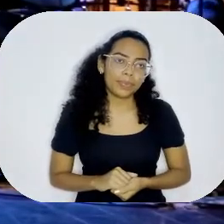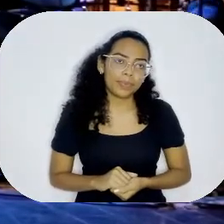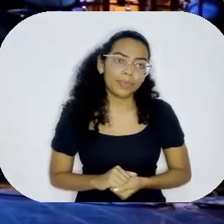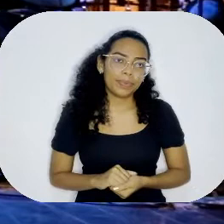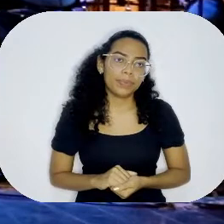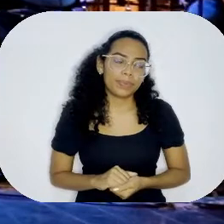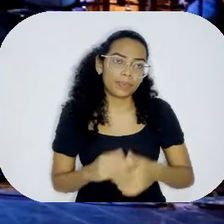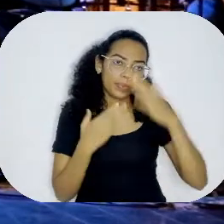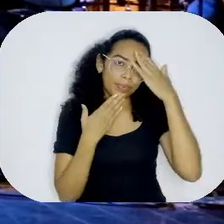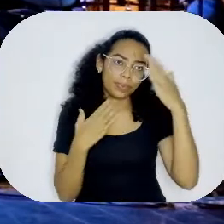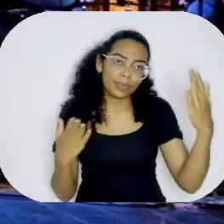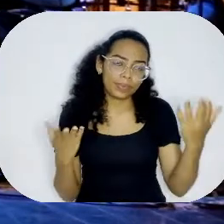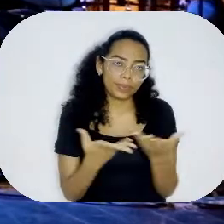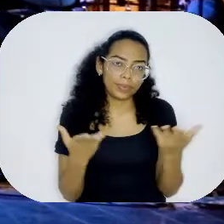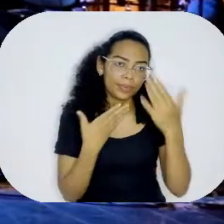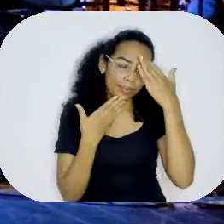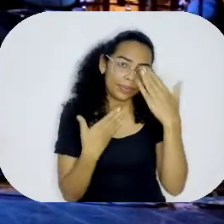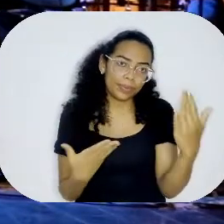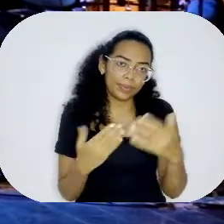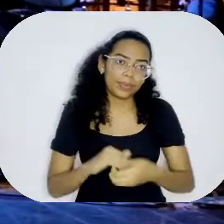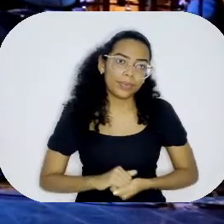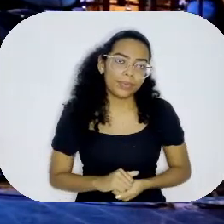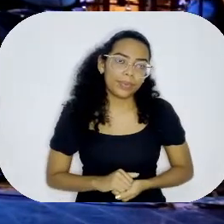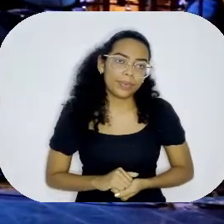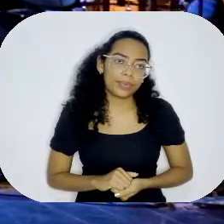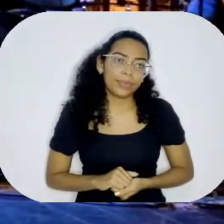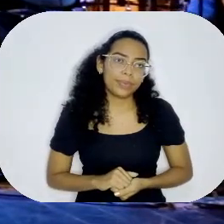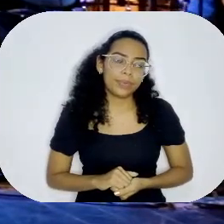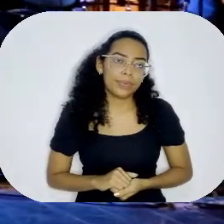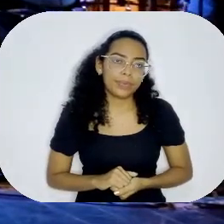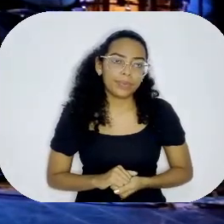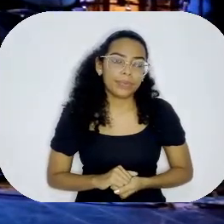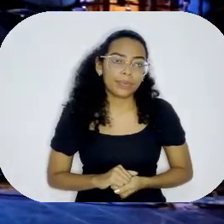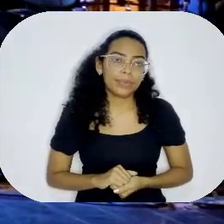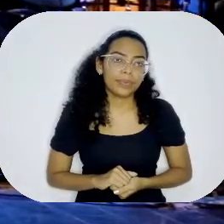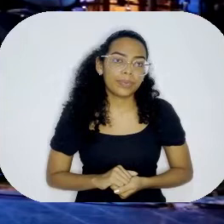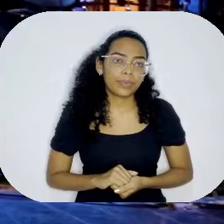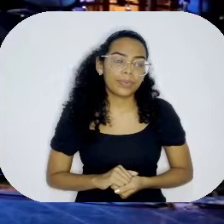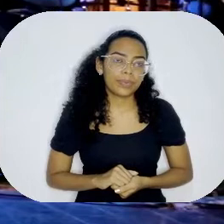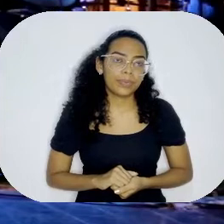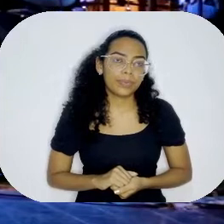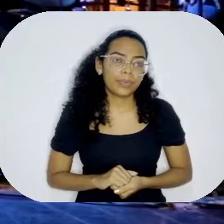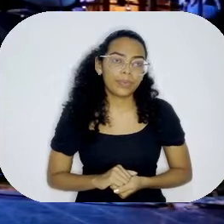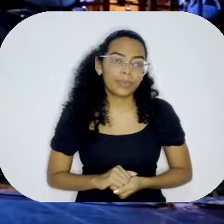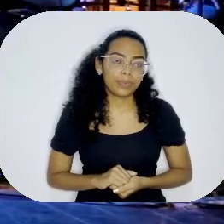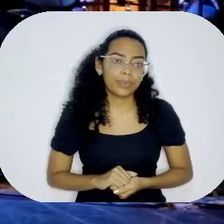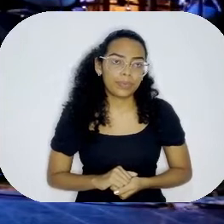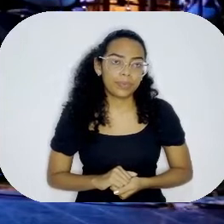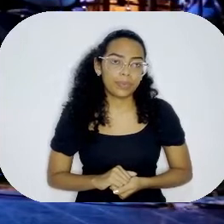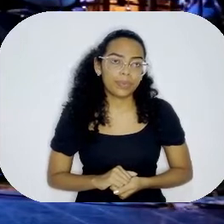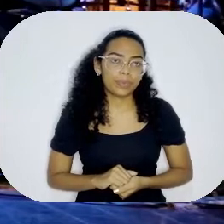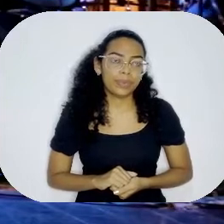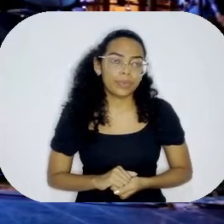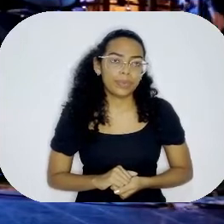Gratidão. Obrigada. Sua presença obrigado, iluminada, obrigado. Meu amigo. Muito obrigado.